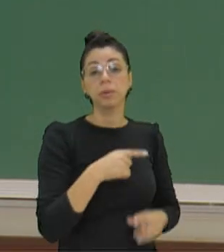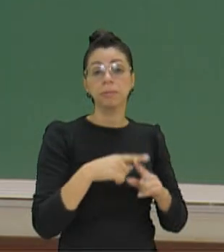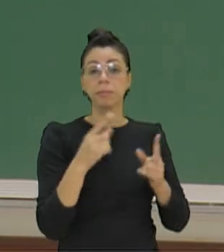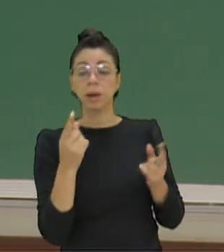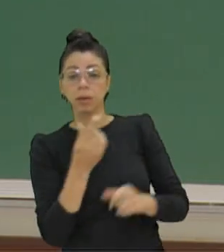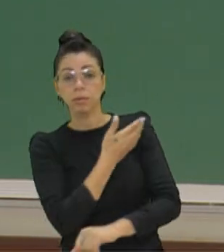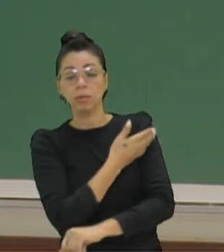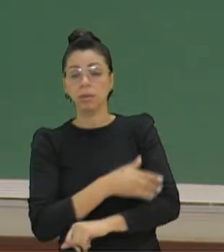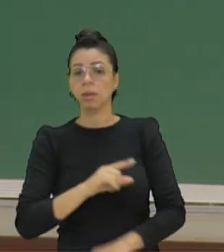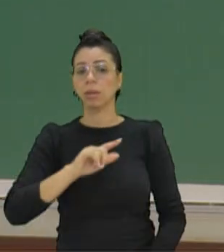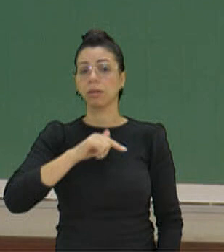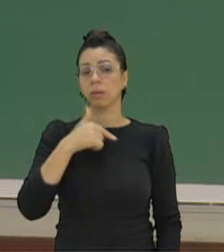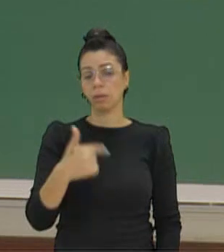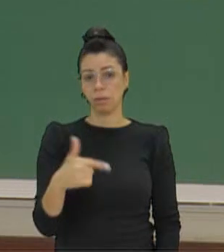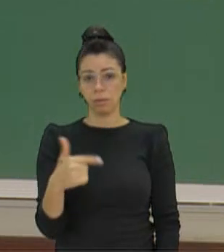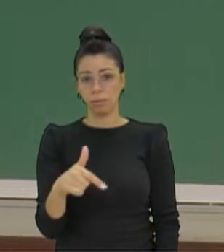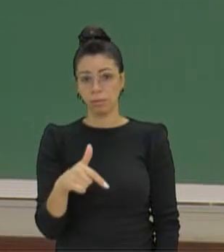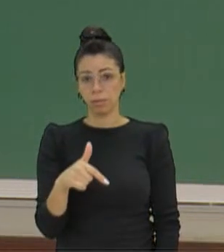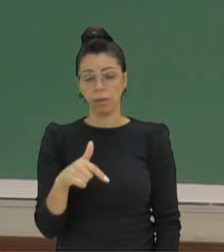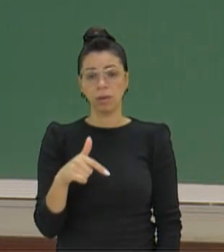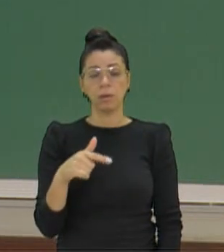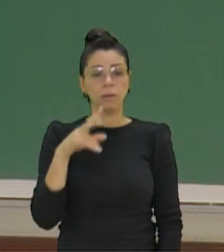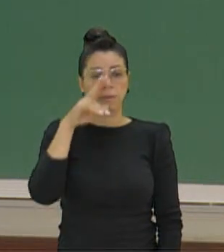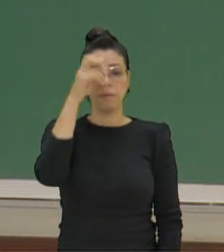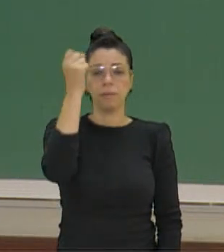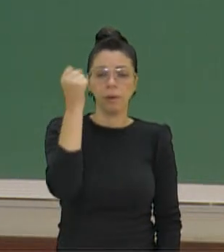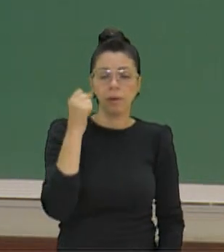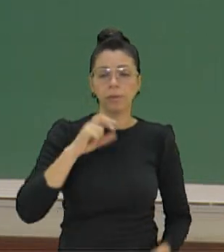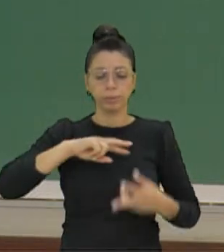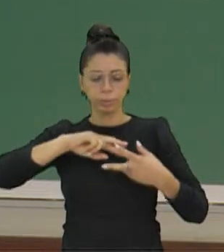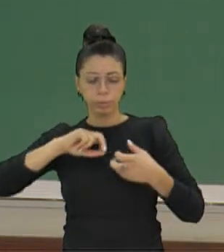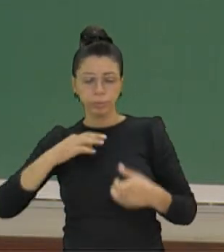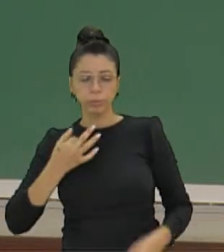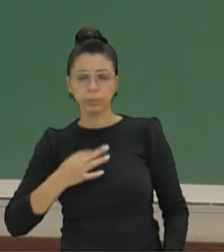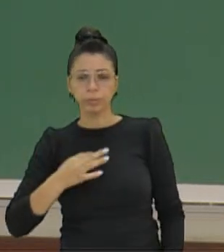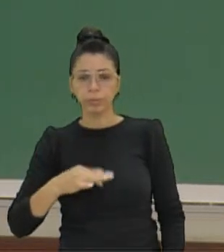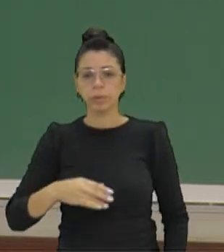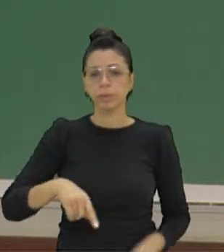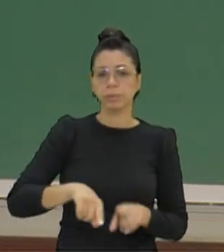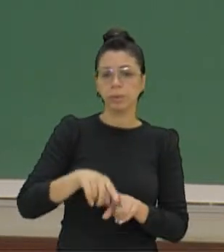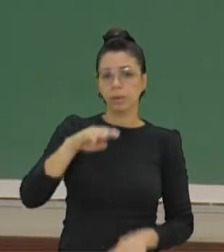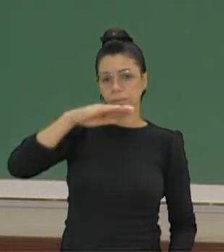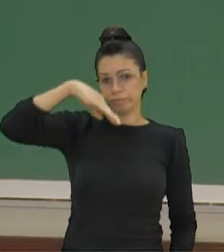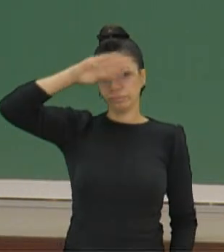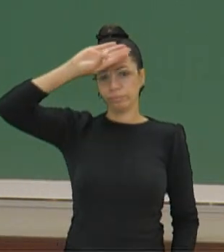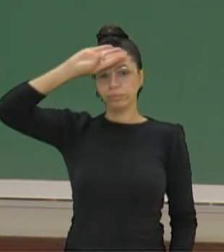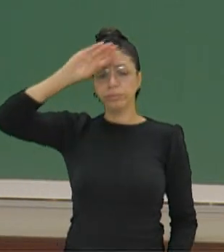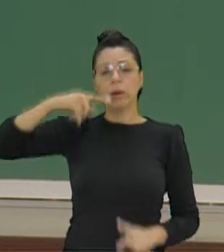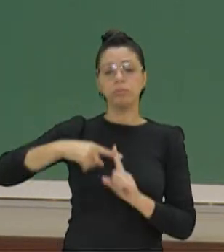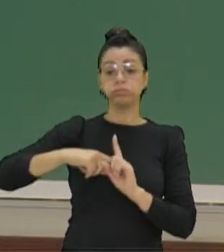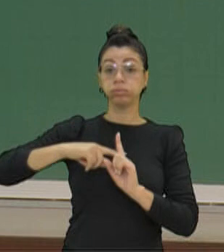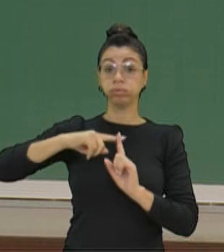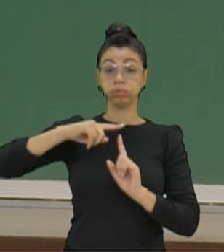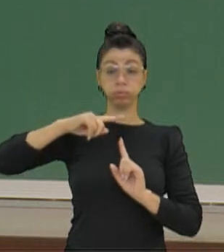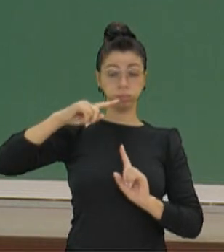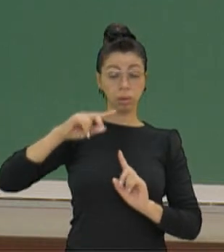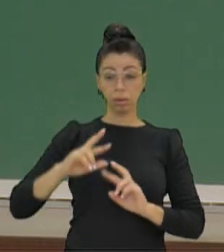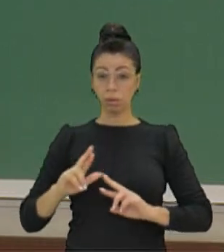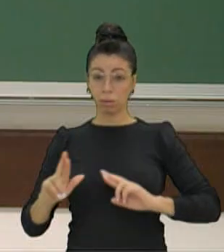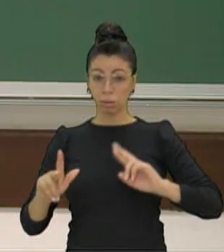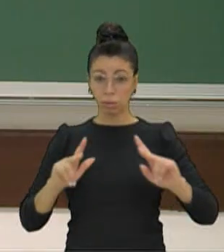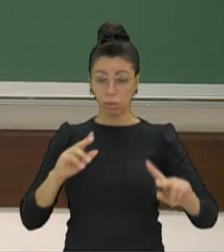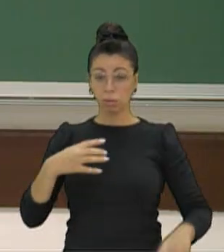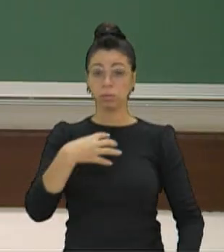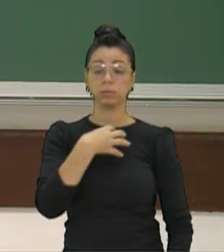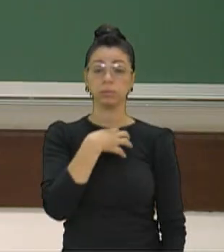não ser tão intensa, costuma ser mais muscular, mais dor de cabeça, né, e febre alta. tá? Então, há uma diferença entre os sintomas